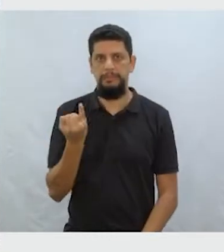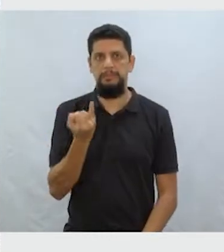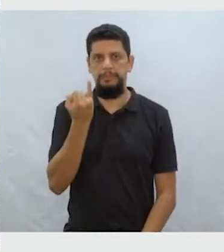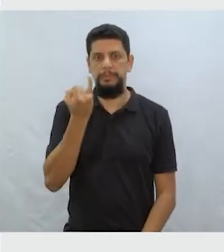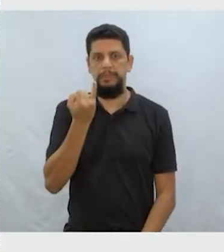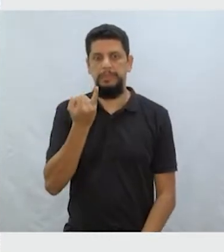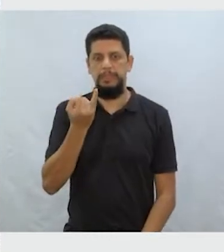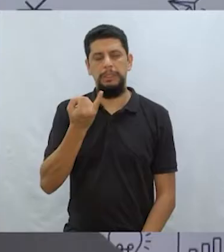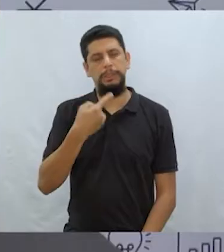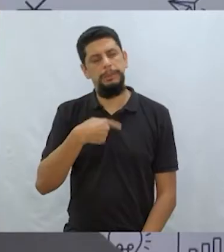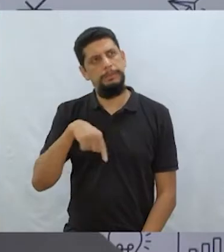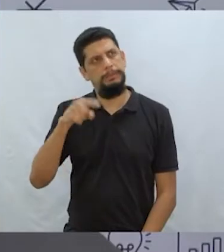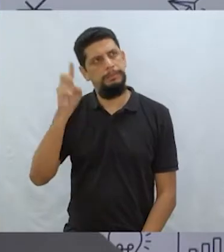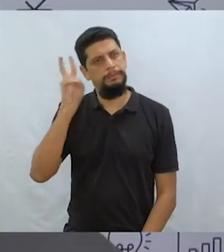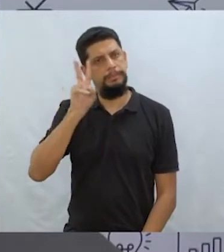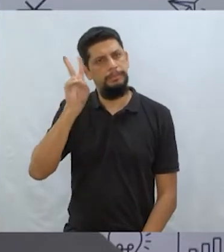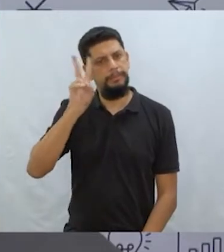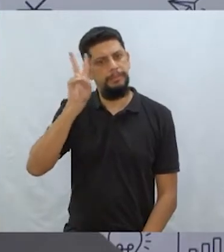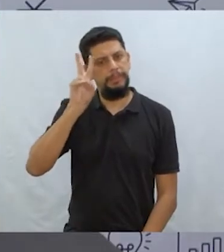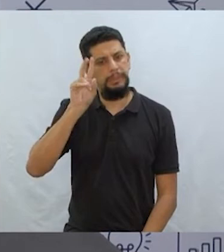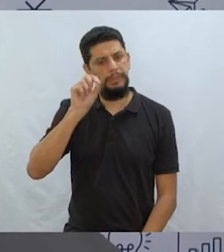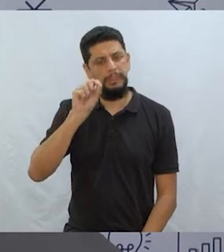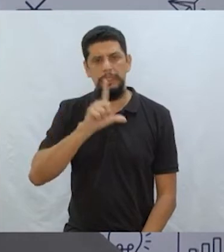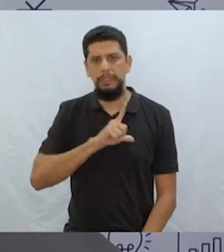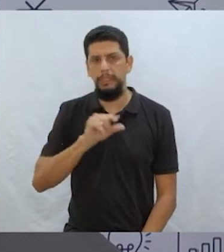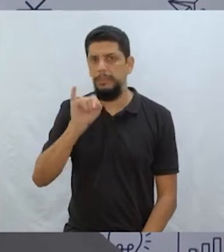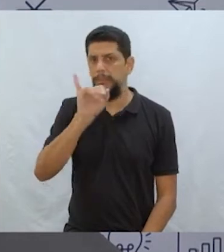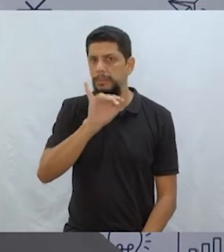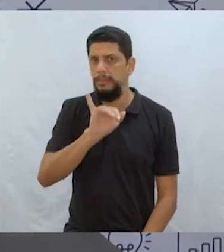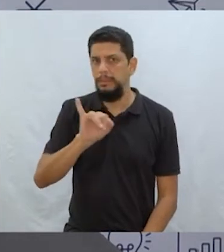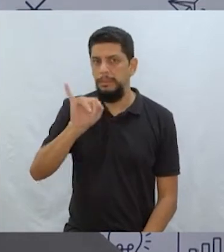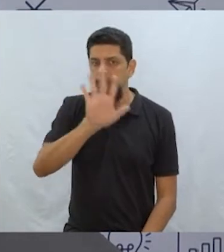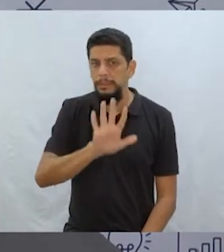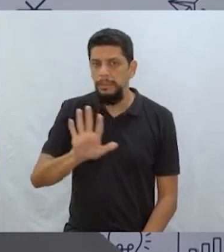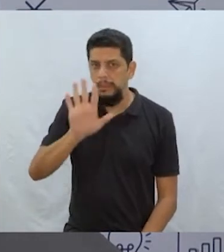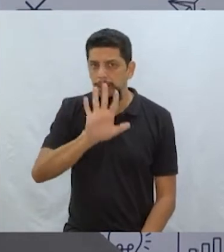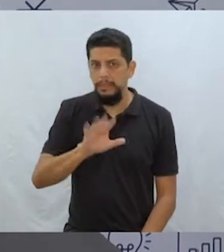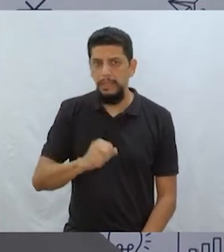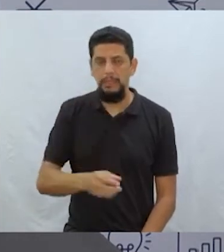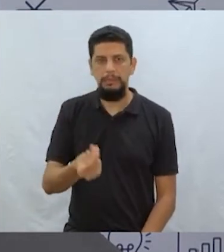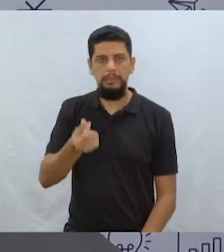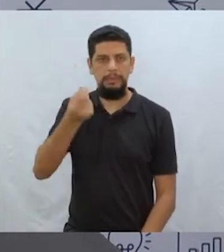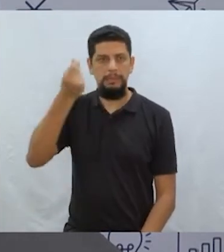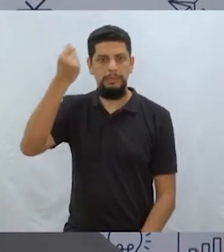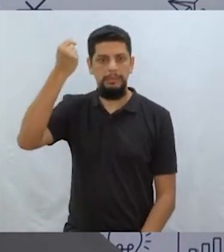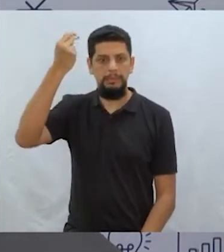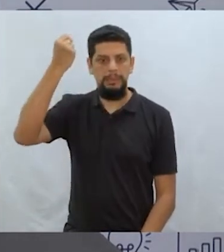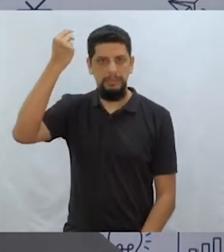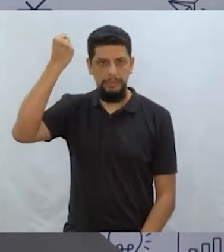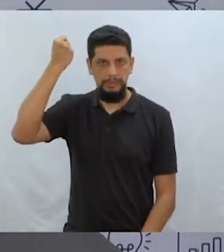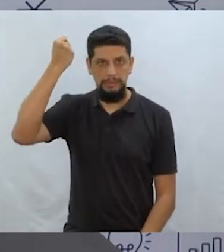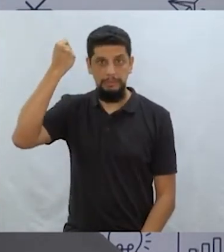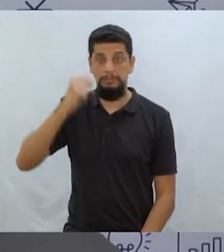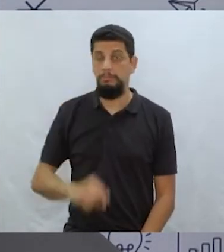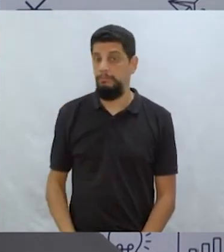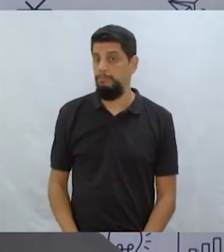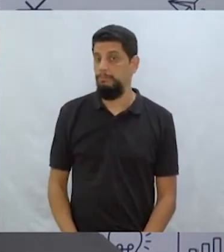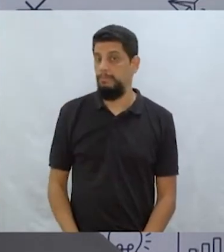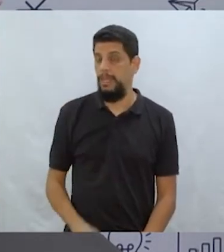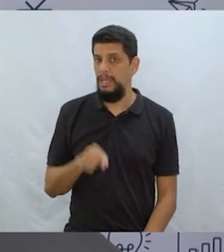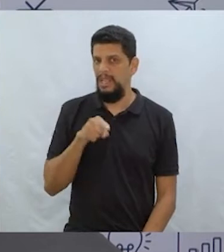bem importante que nos traz aqui até mesmo uma ideia de época uma época mais